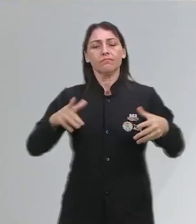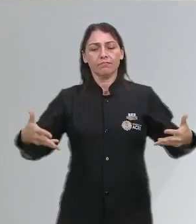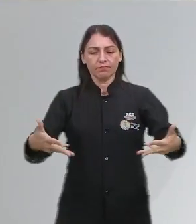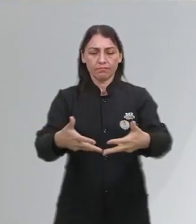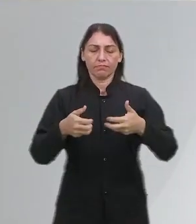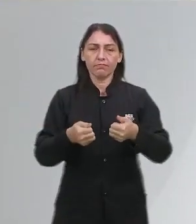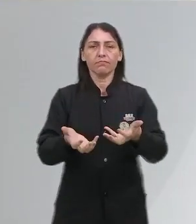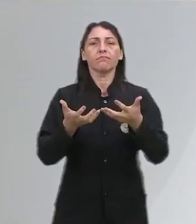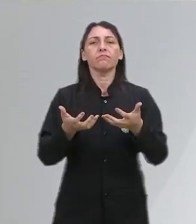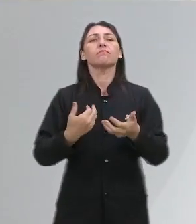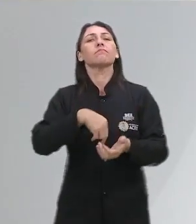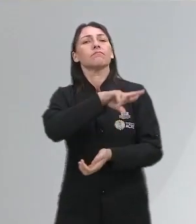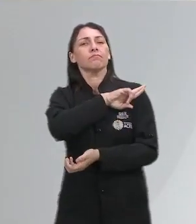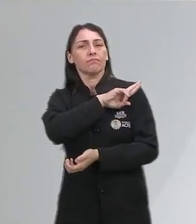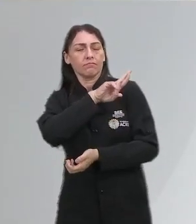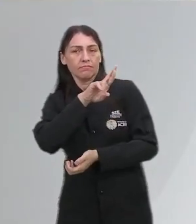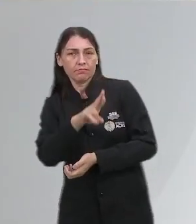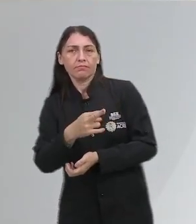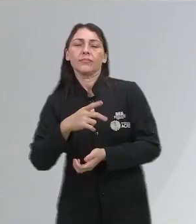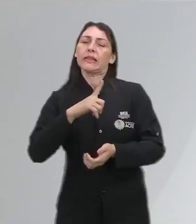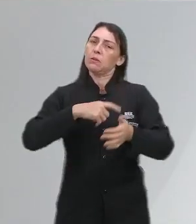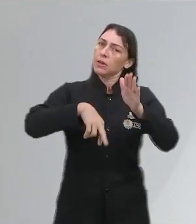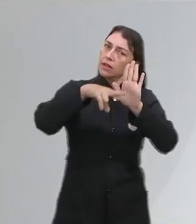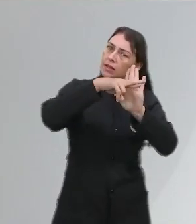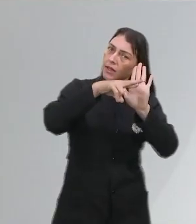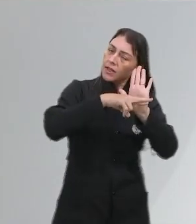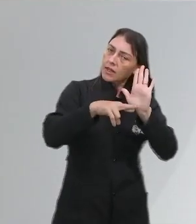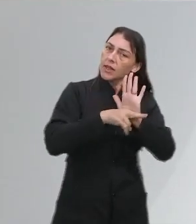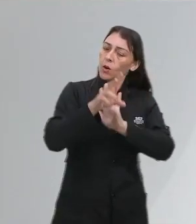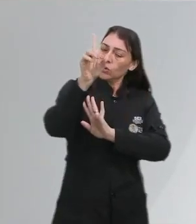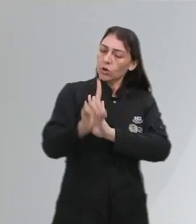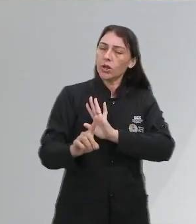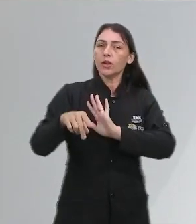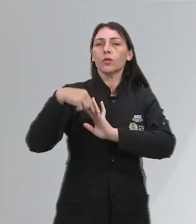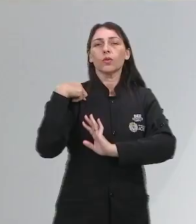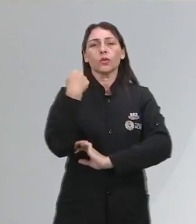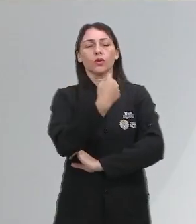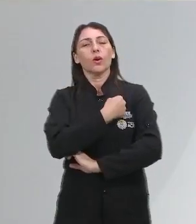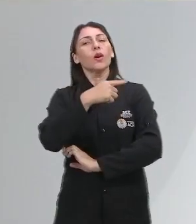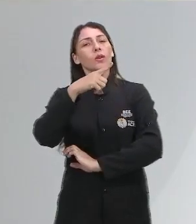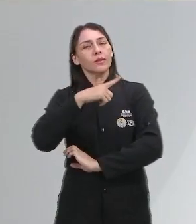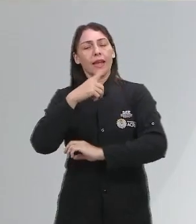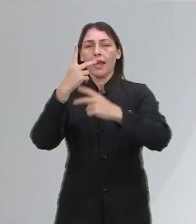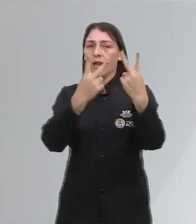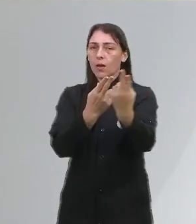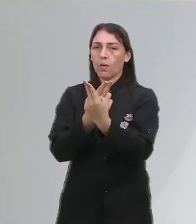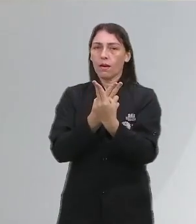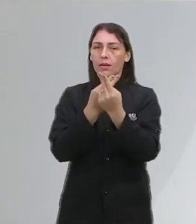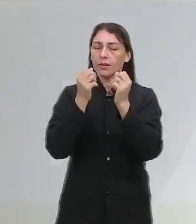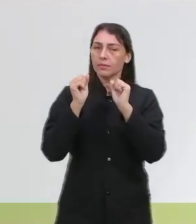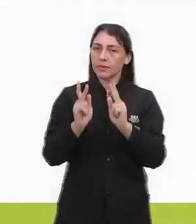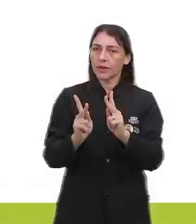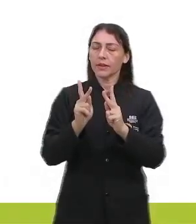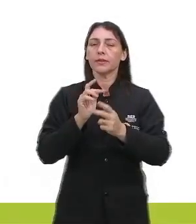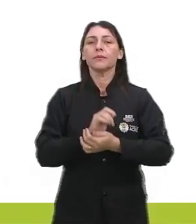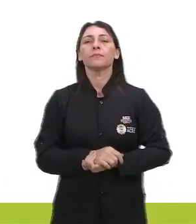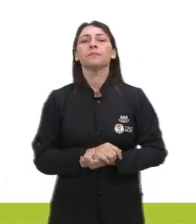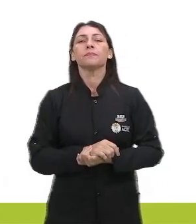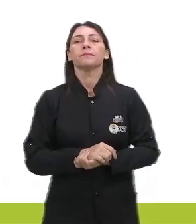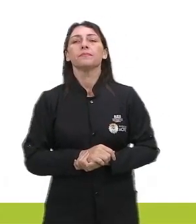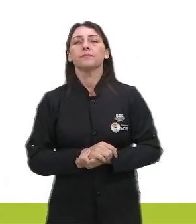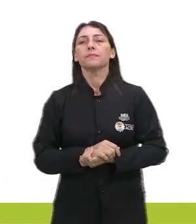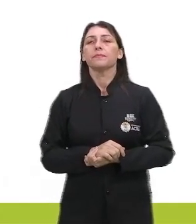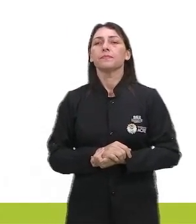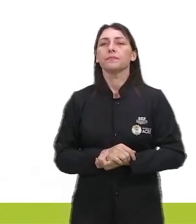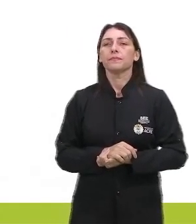eu também tenho minhas competências, então seria direito nosso ter tratamentos iguais, beleza? Então, foca na tela que a gente vai